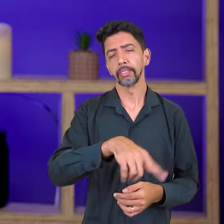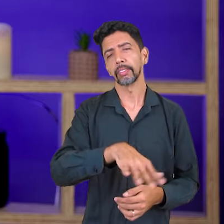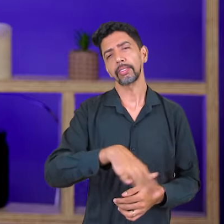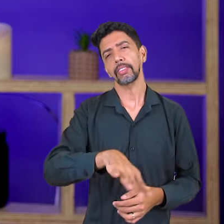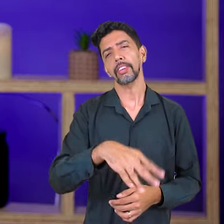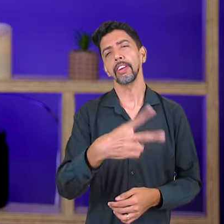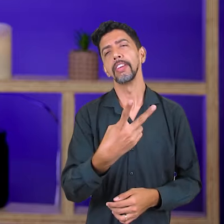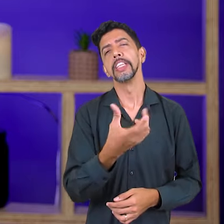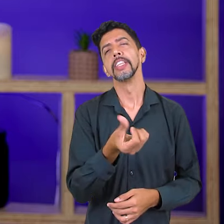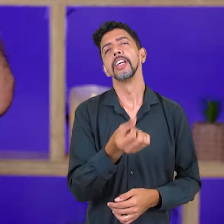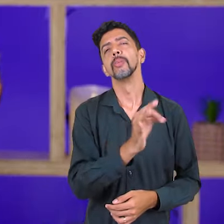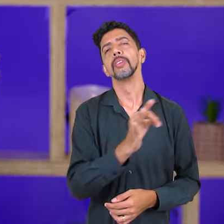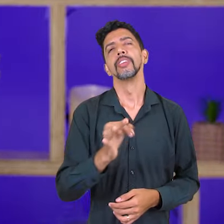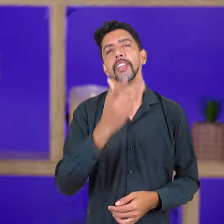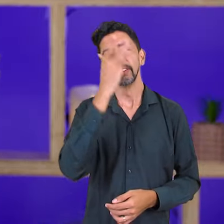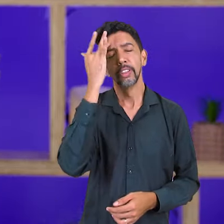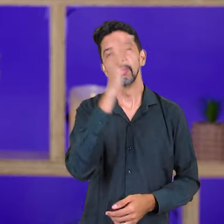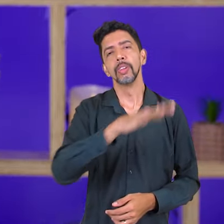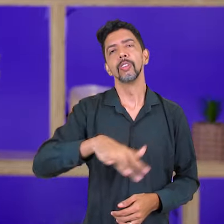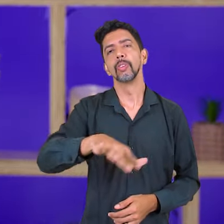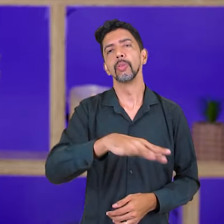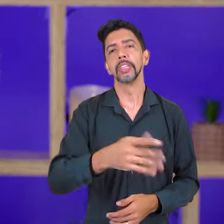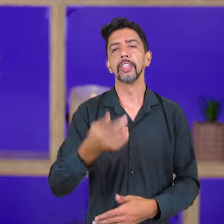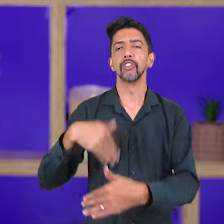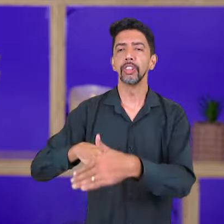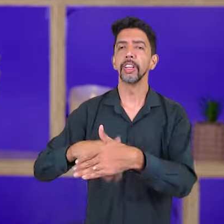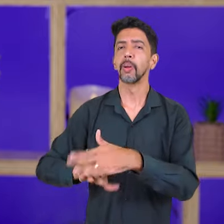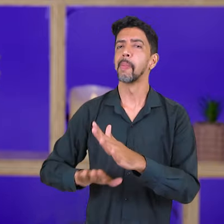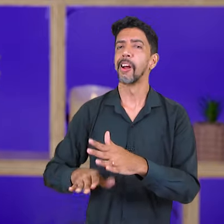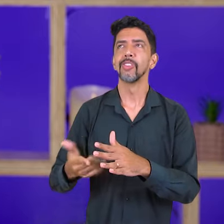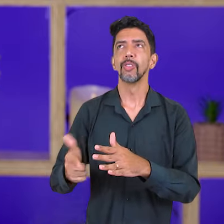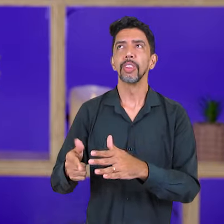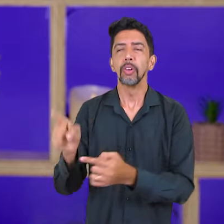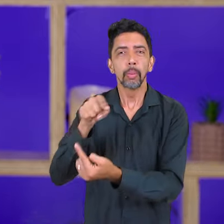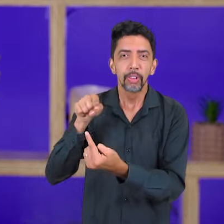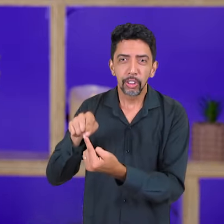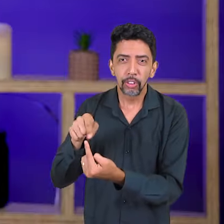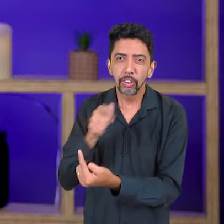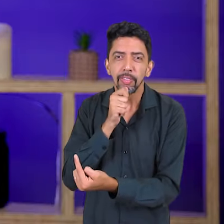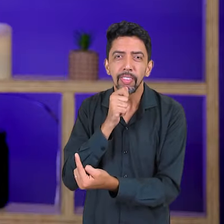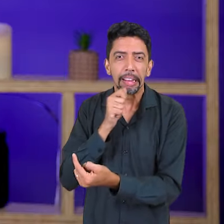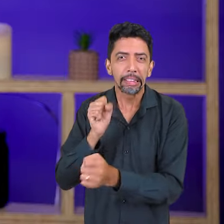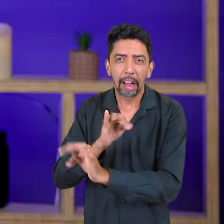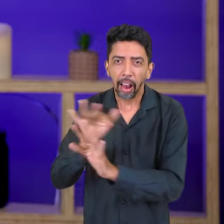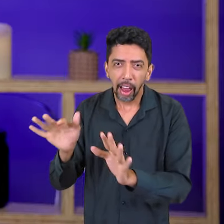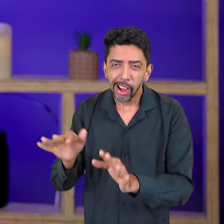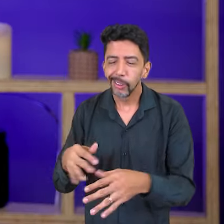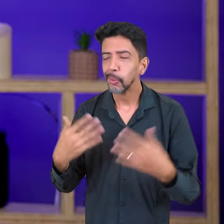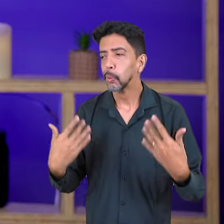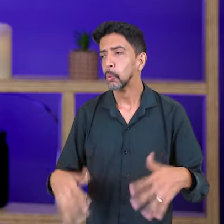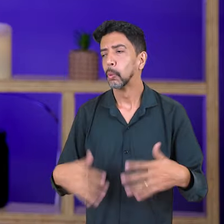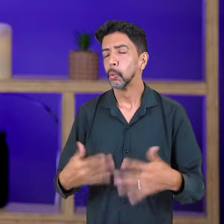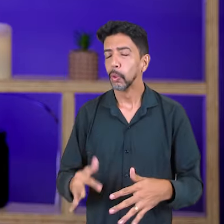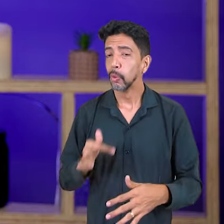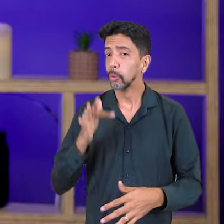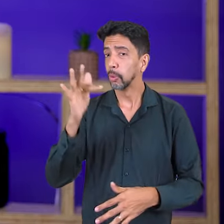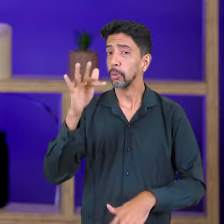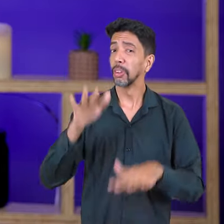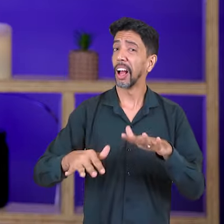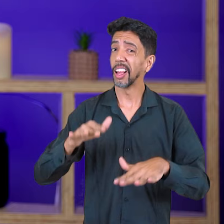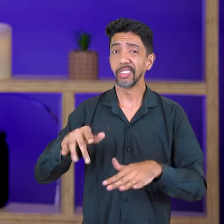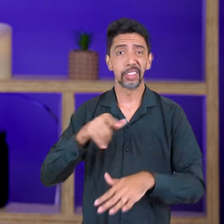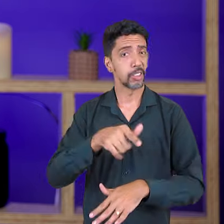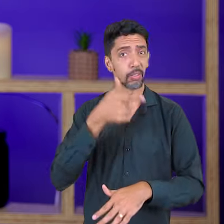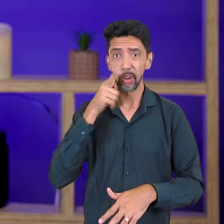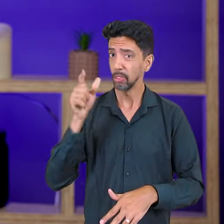estão guardando de uma forma ainda não definida não carimbada possam não se aposentar por